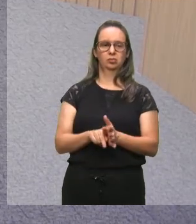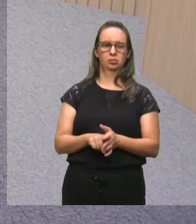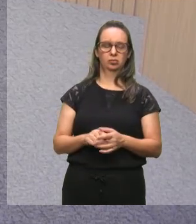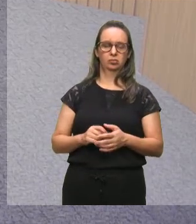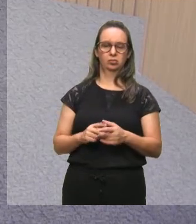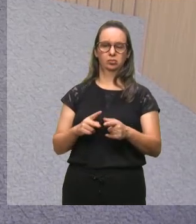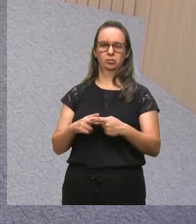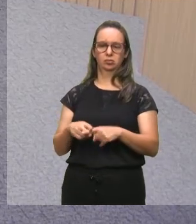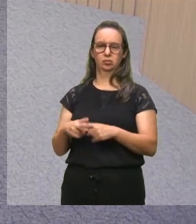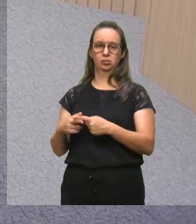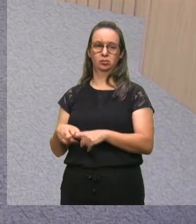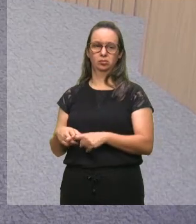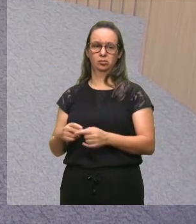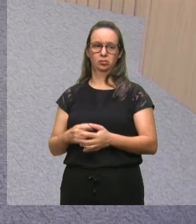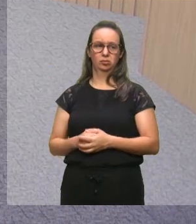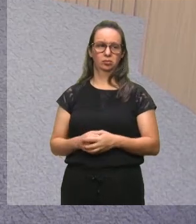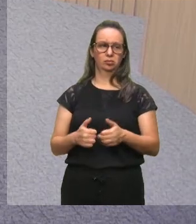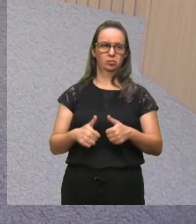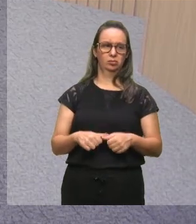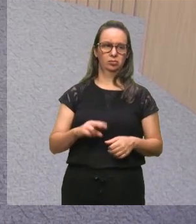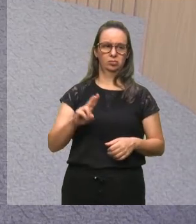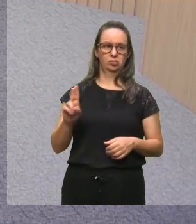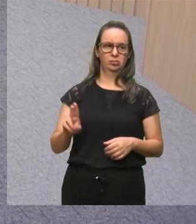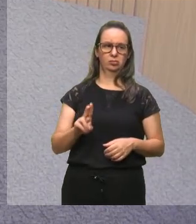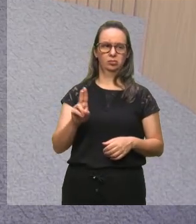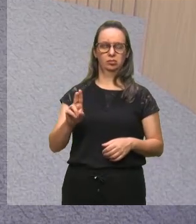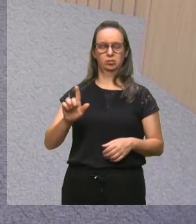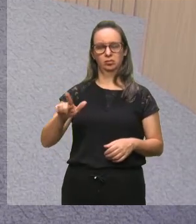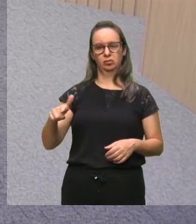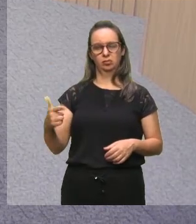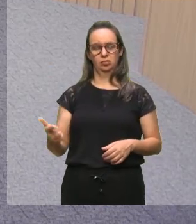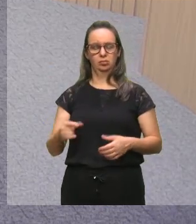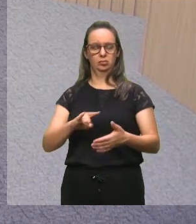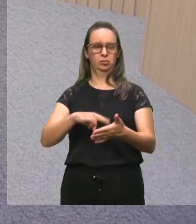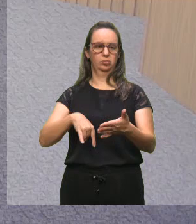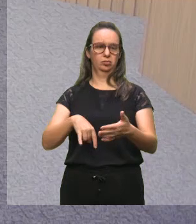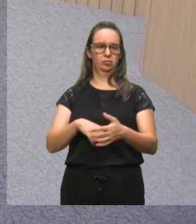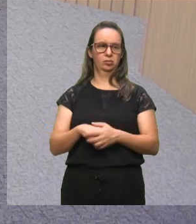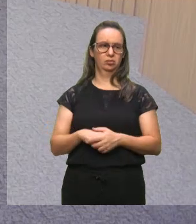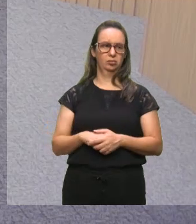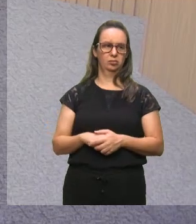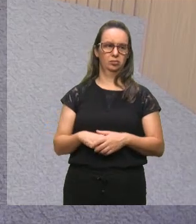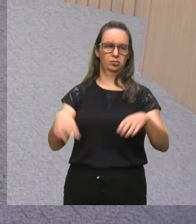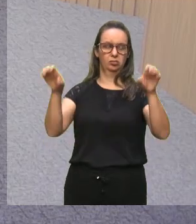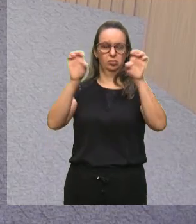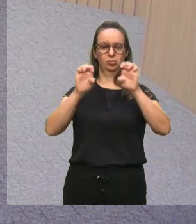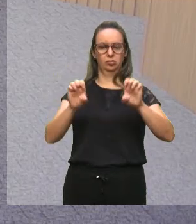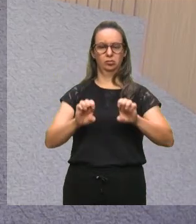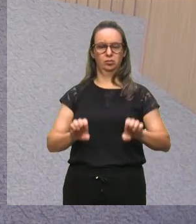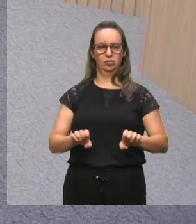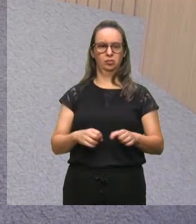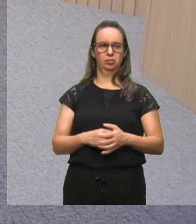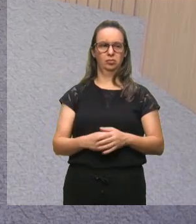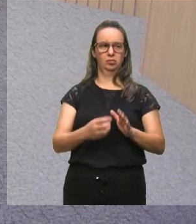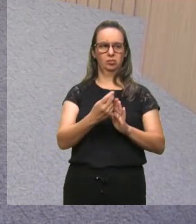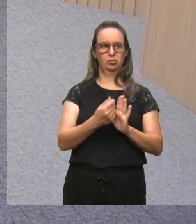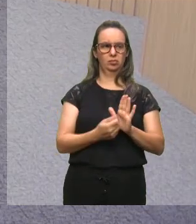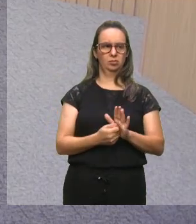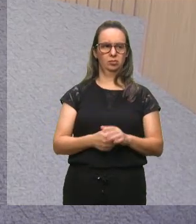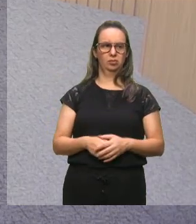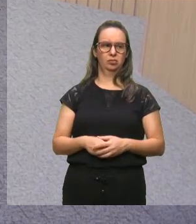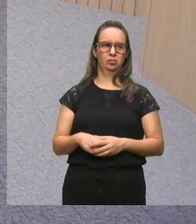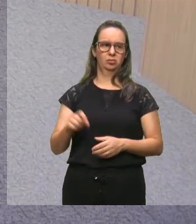consertos e manutenções, sendo que a gente está utilizando o recurso de outra ficha? É, a estrutura orçamentária repete aquilo que está no PPA.